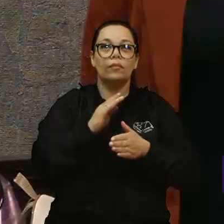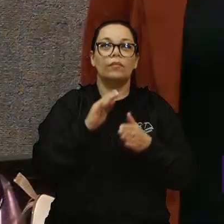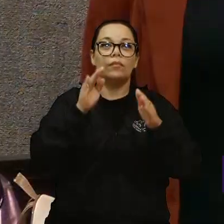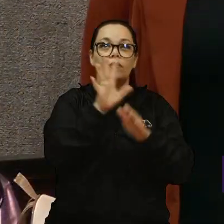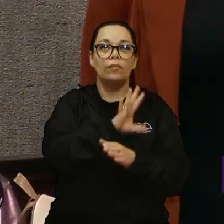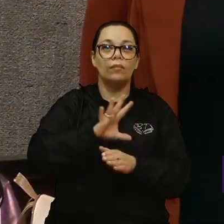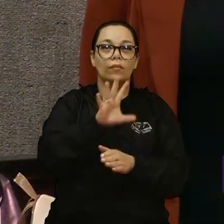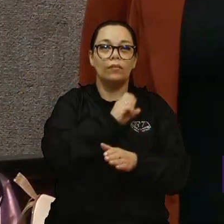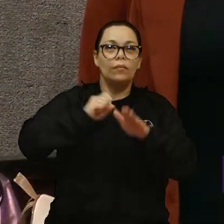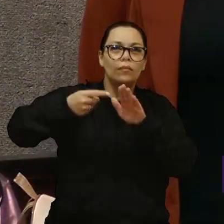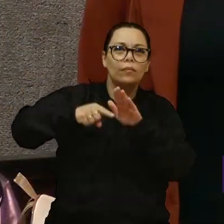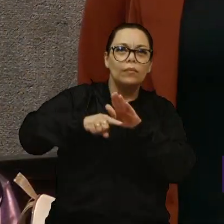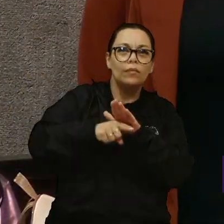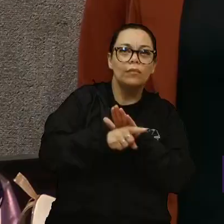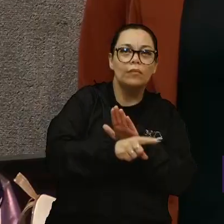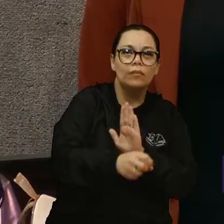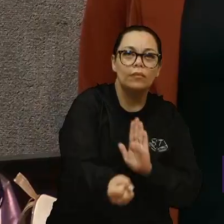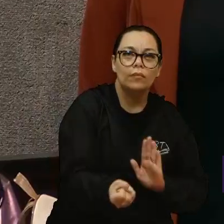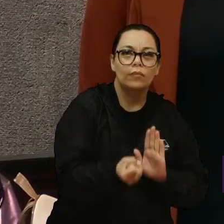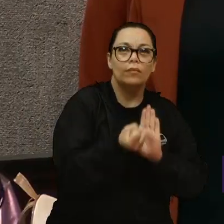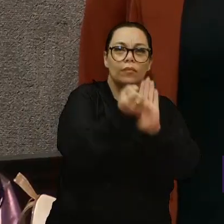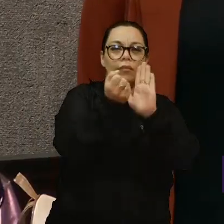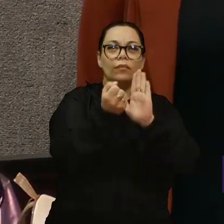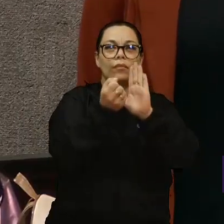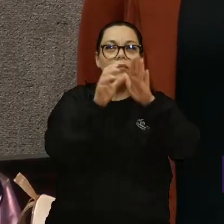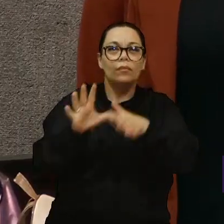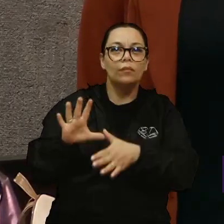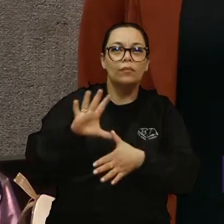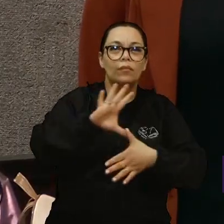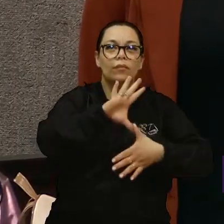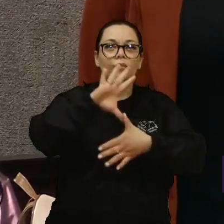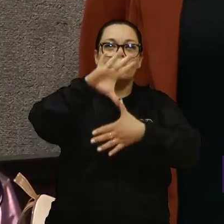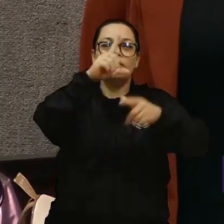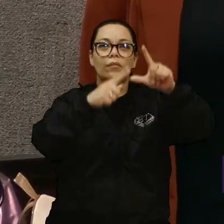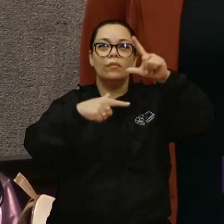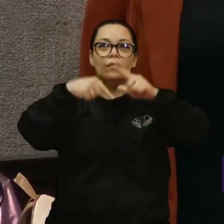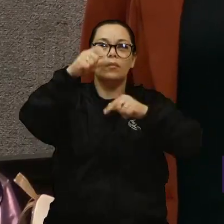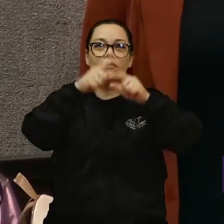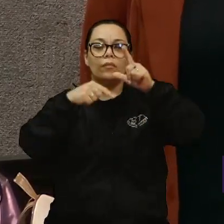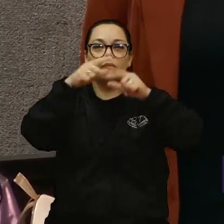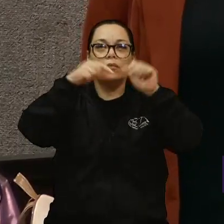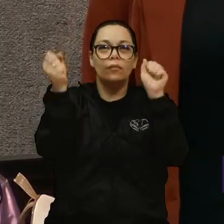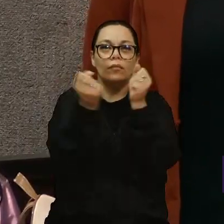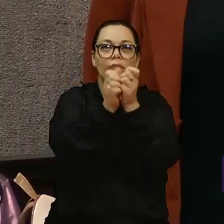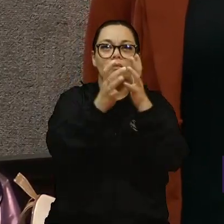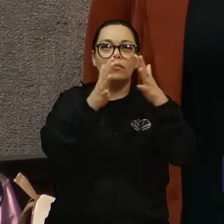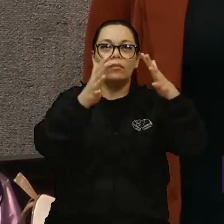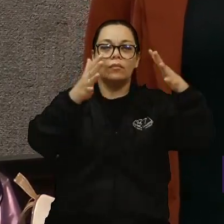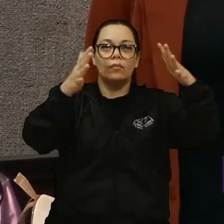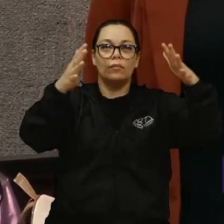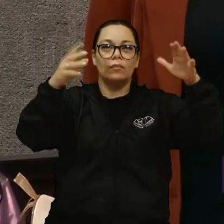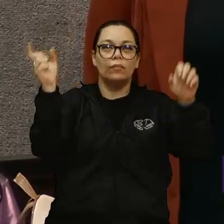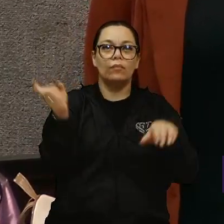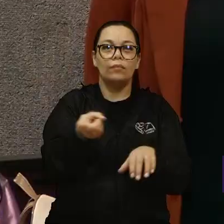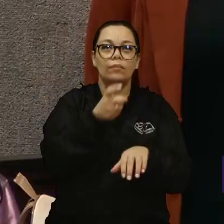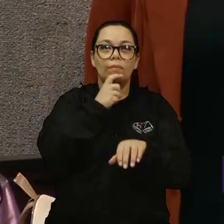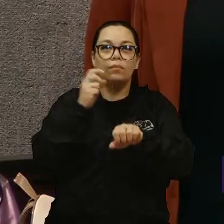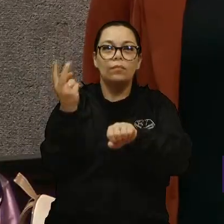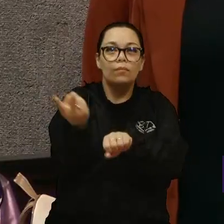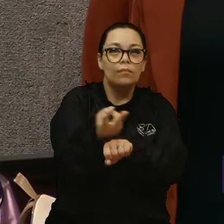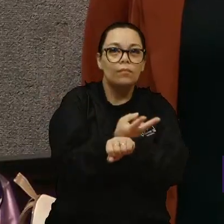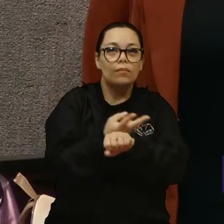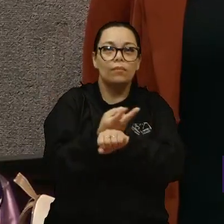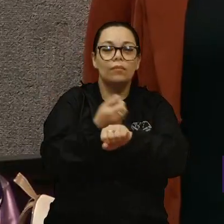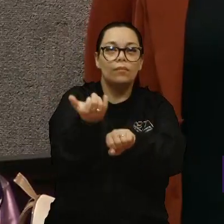de amor eterno seja símbolo, um labaruto sentas estrelado,